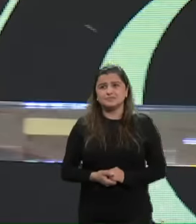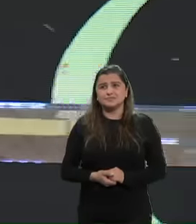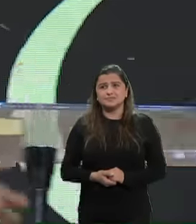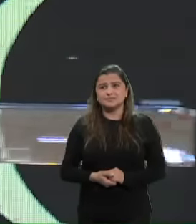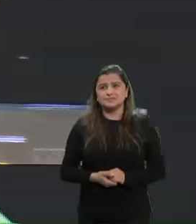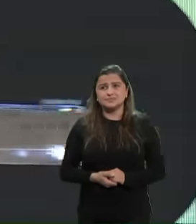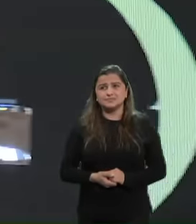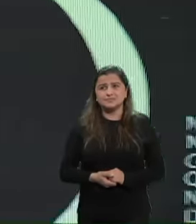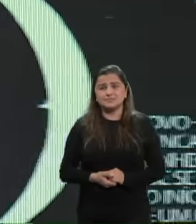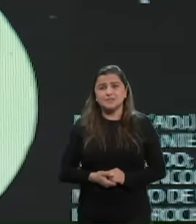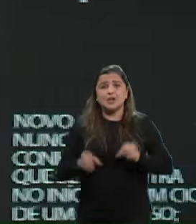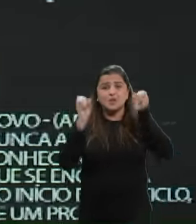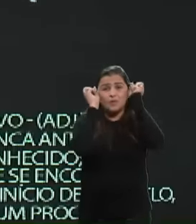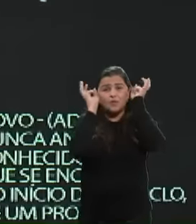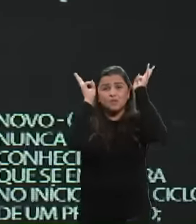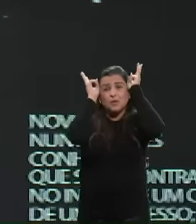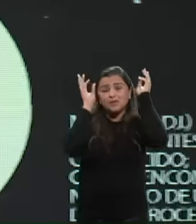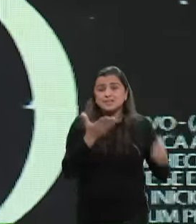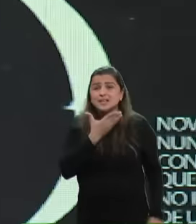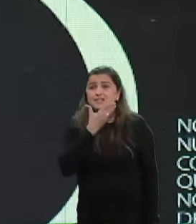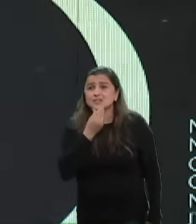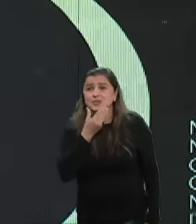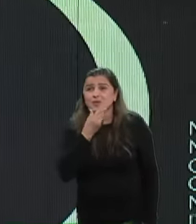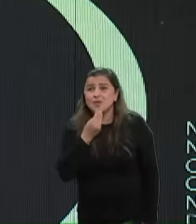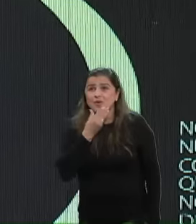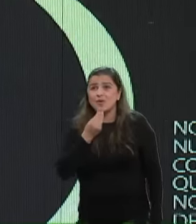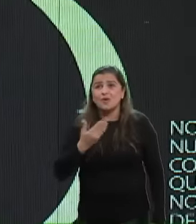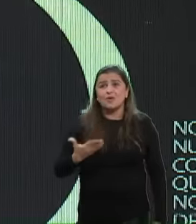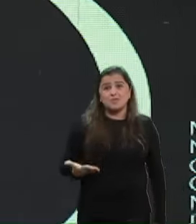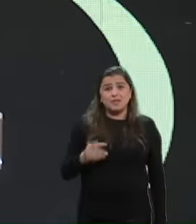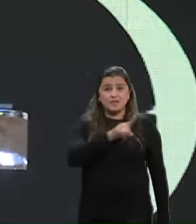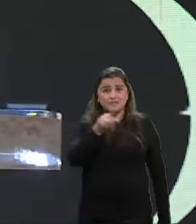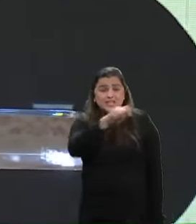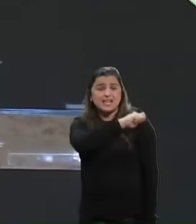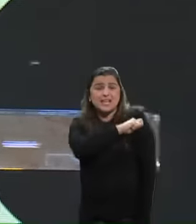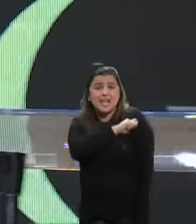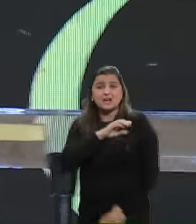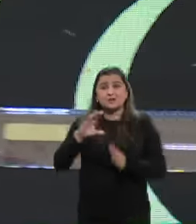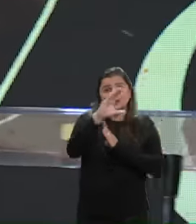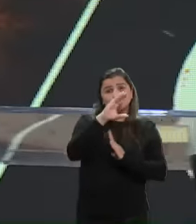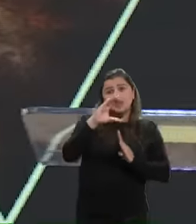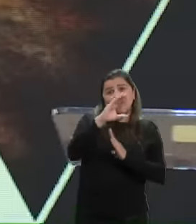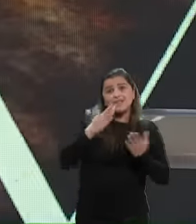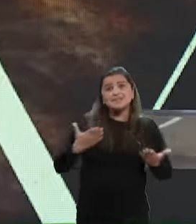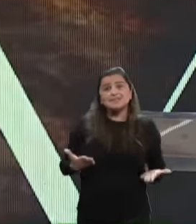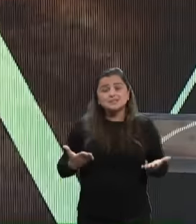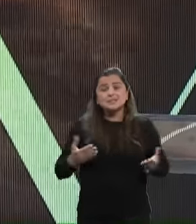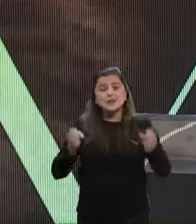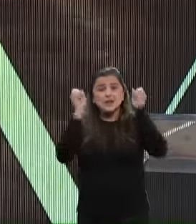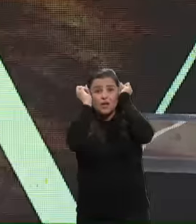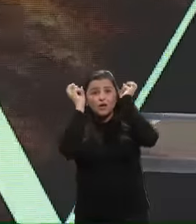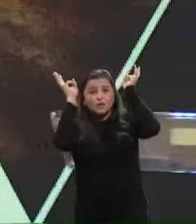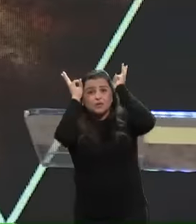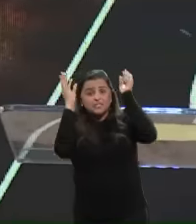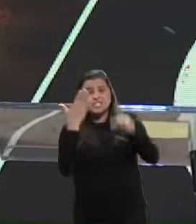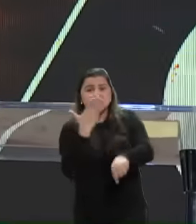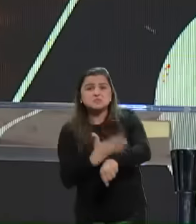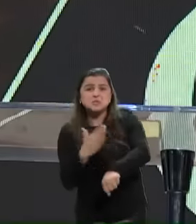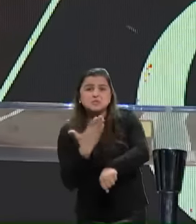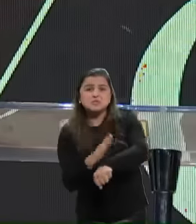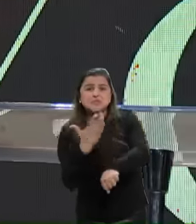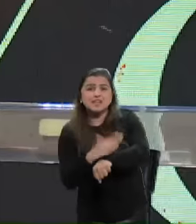Estou falando de Moisés, o homem, você que é aluno do carisma, o homem que recebeu um treinamento externo e um